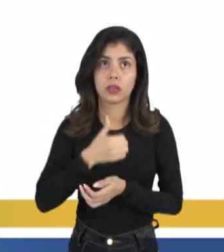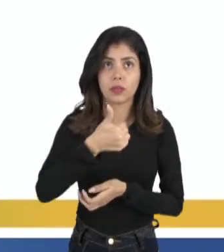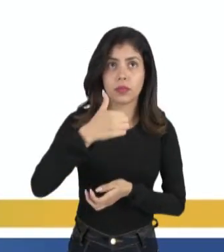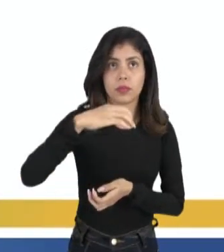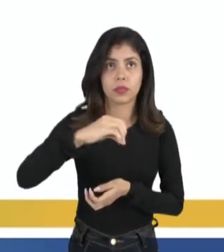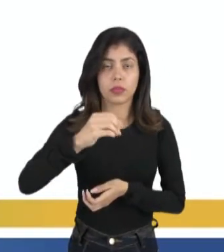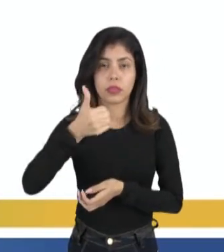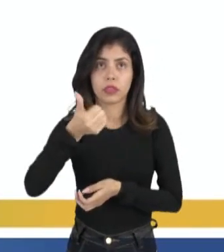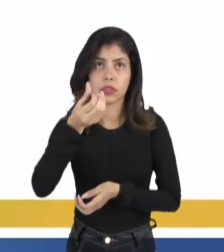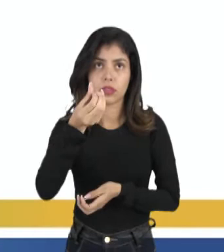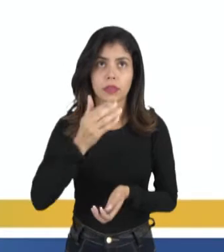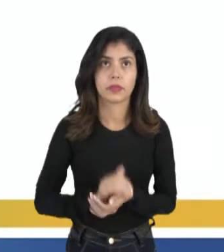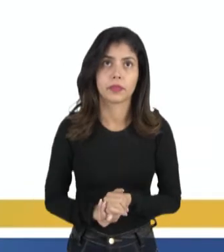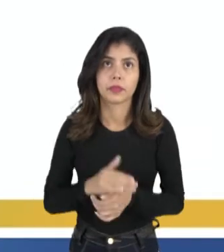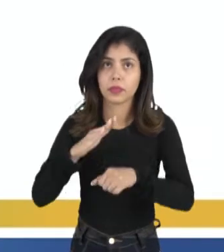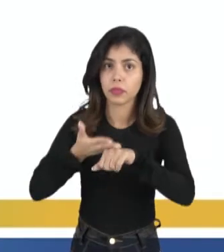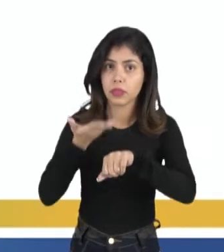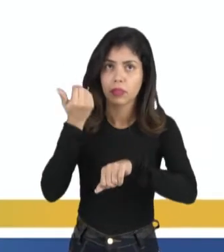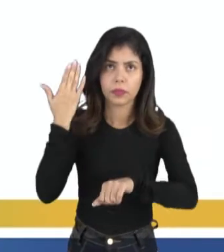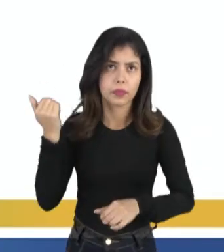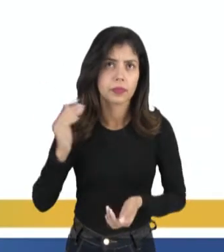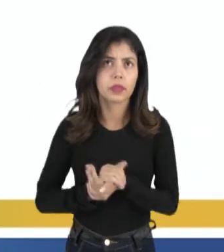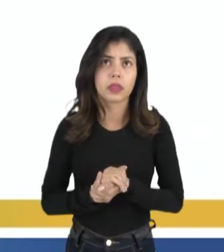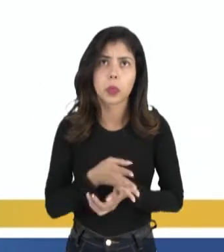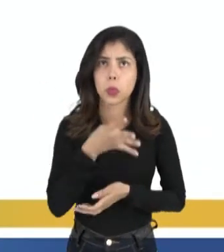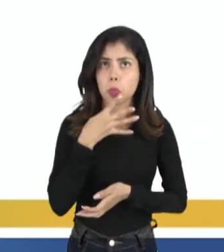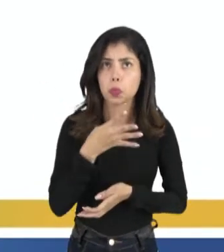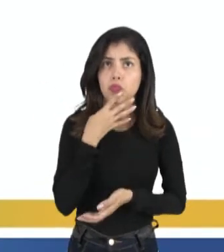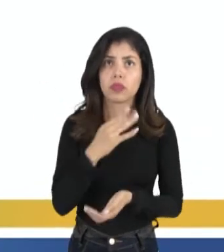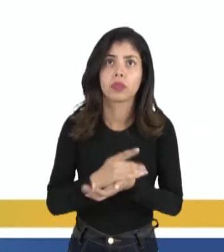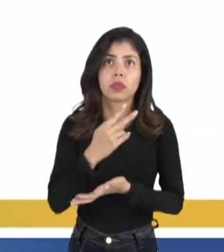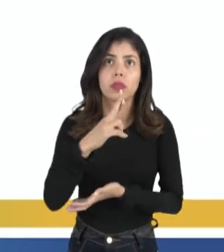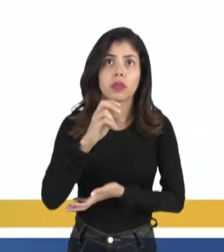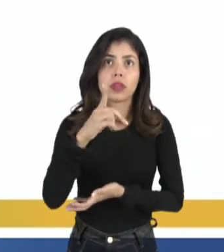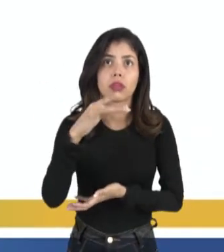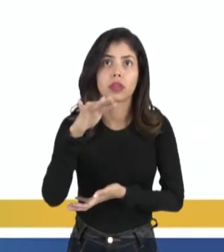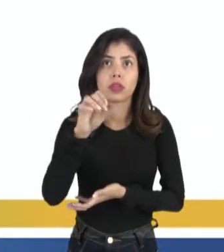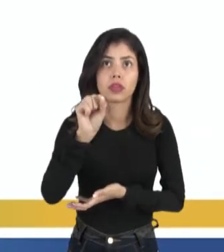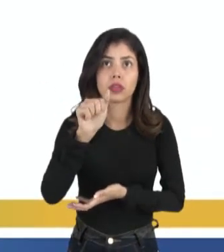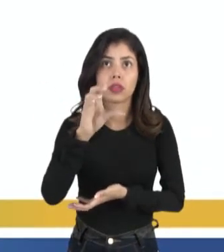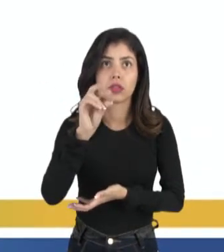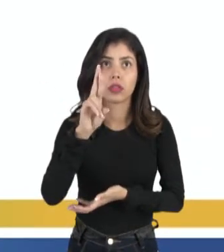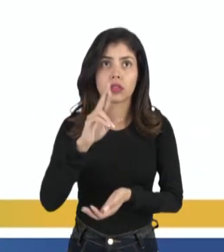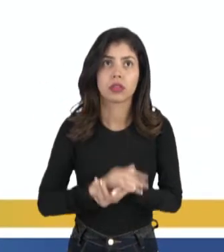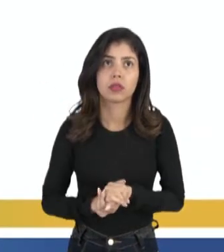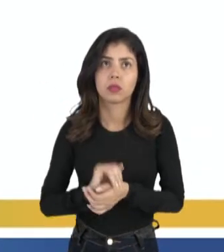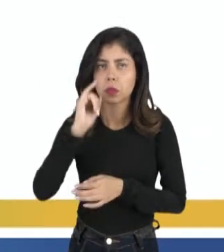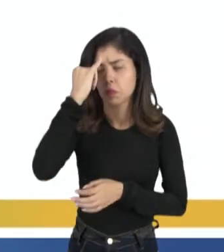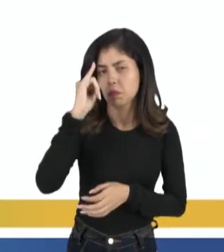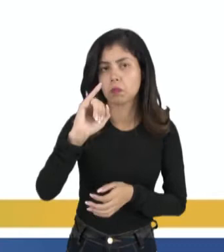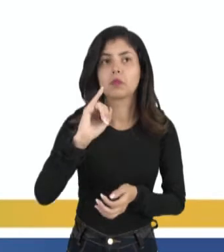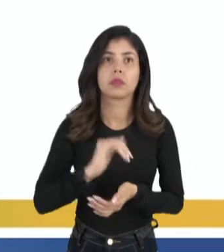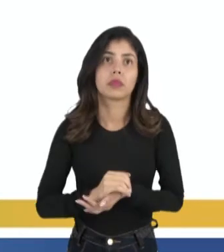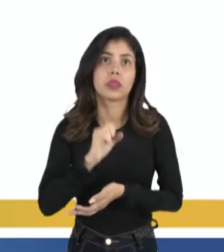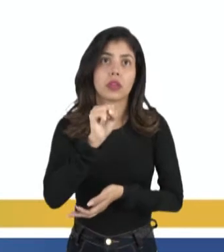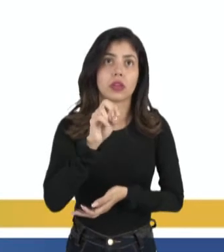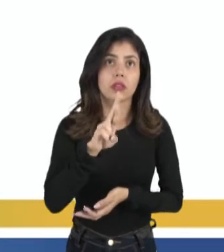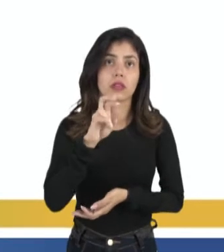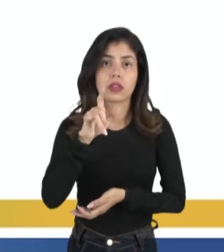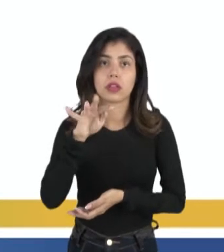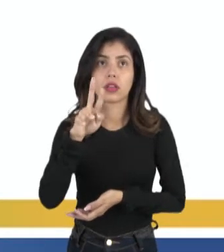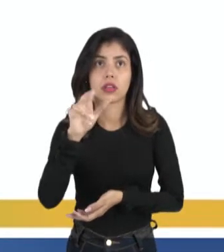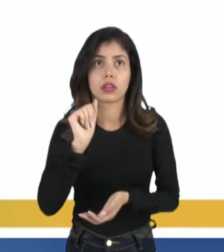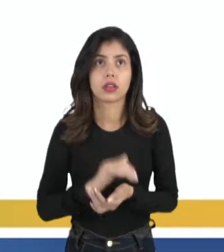Zara em 1916 que mais tarde ficou conhecido como o propulsor dos ideais